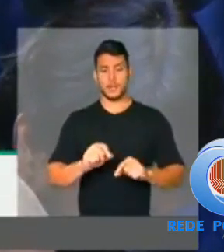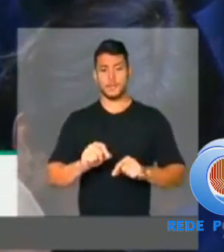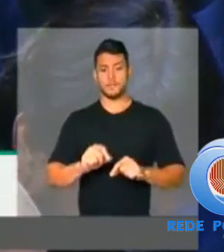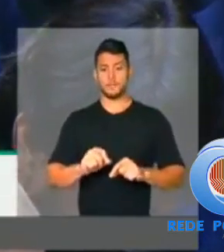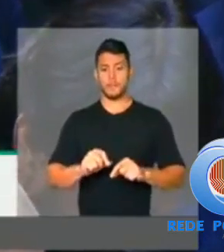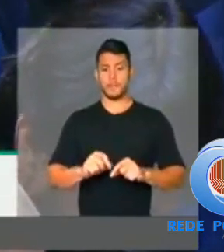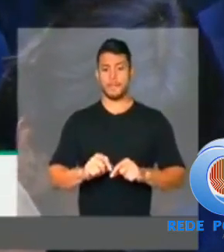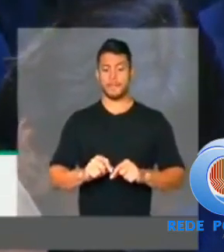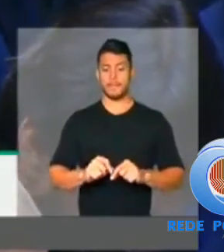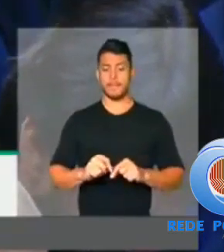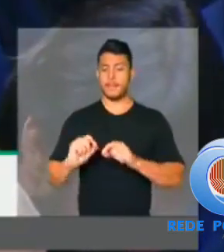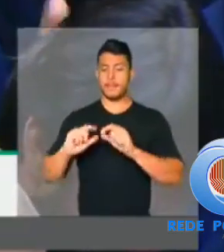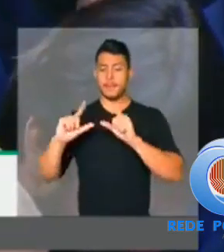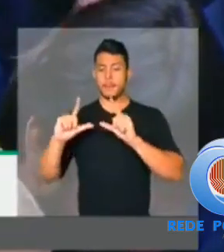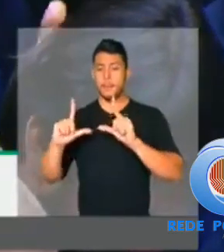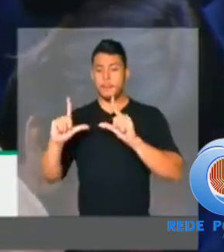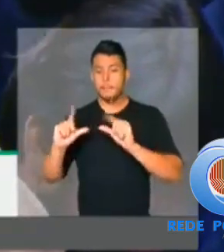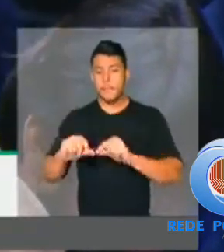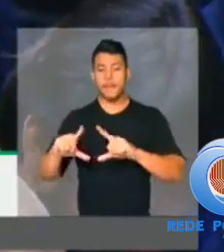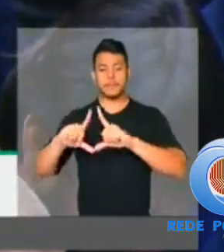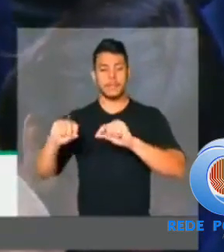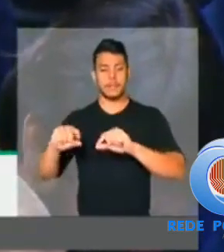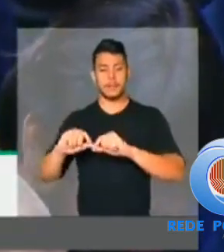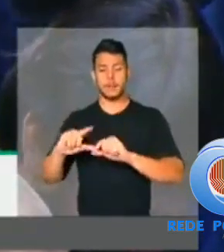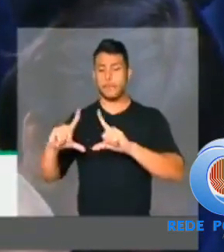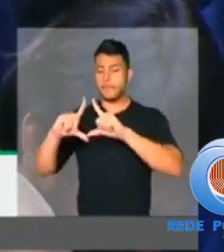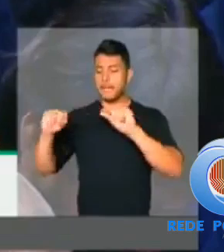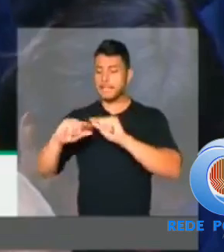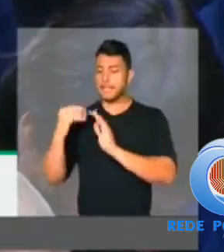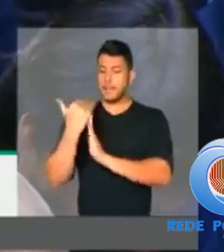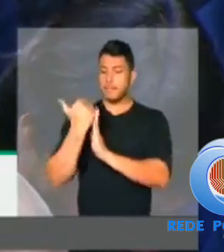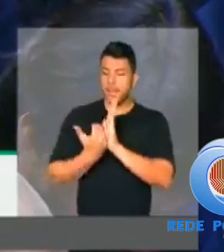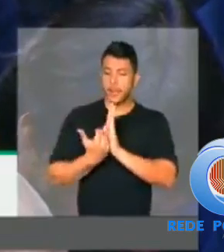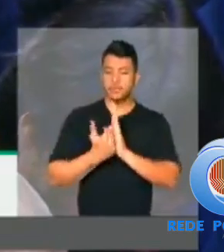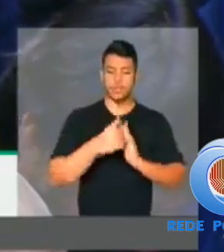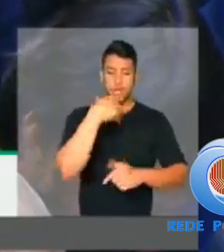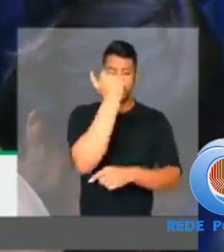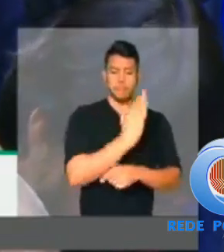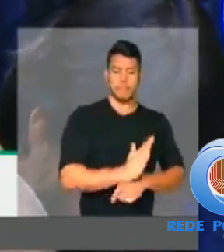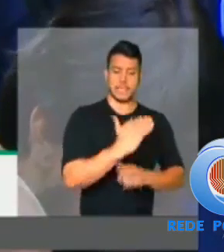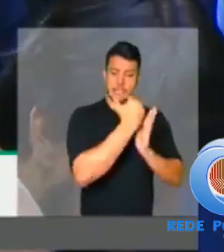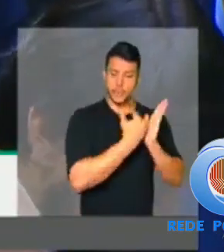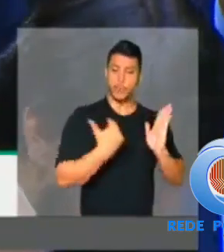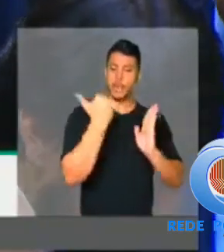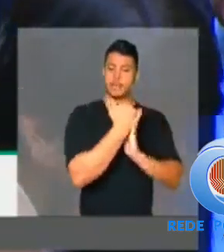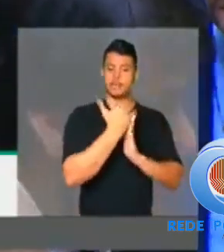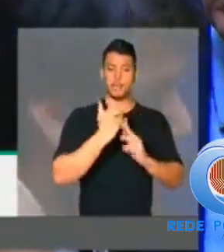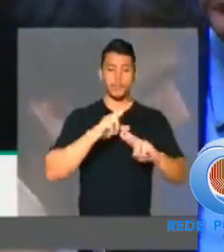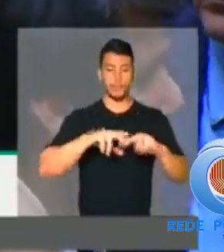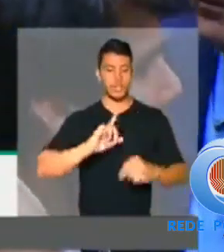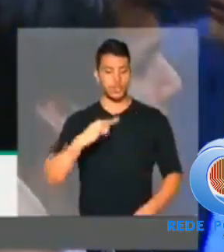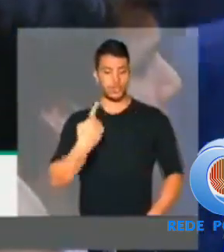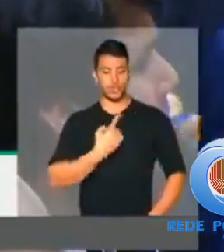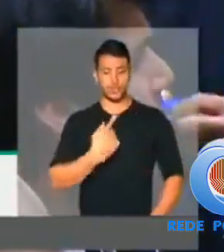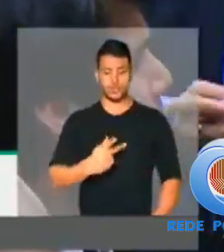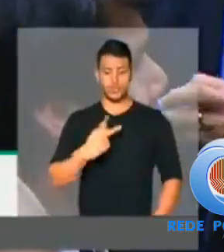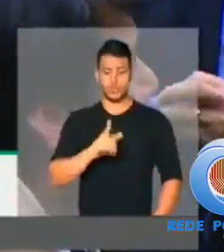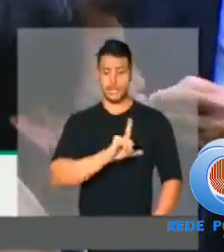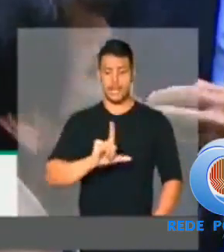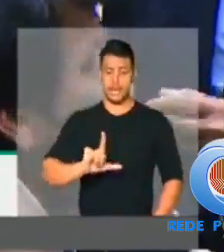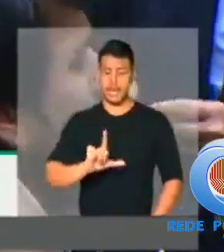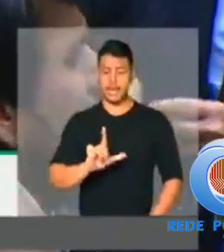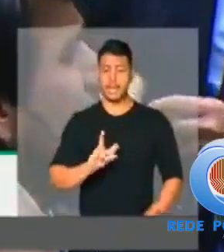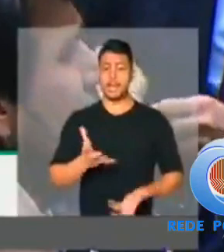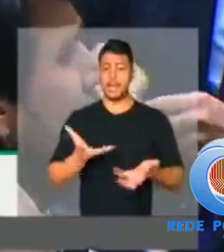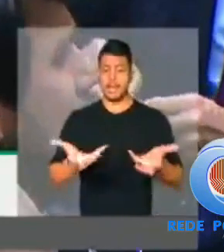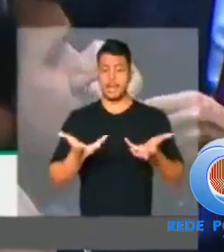Brasília e aumentar mais o Brasil. Esse é o caminho hoje que nós temos que votar. Por isso, o Partido Liberal quer o